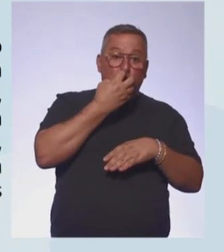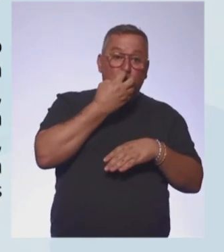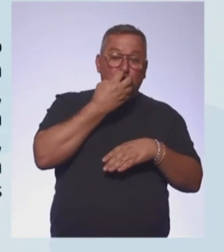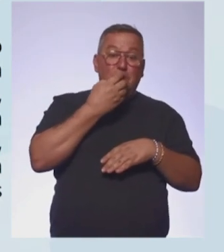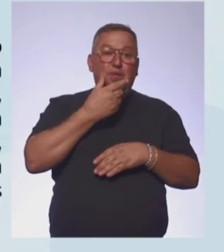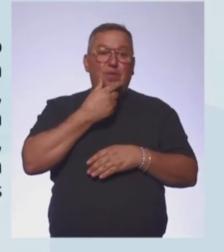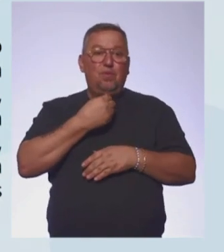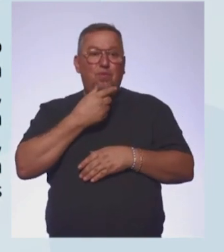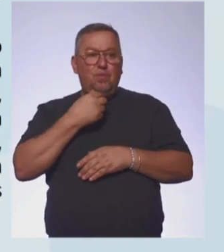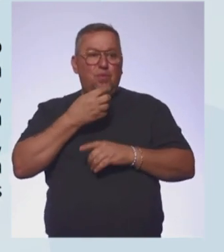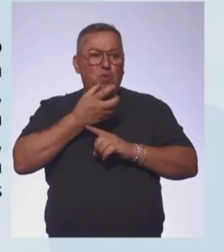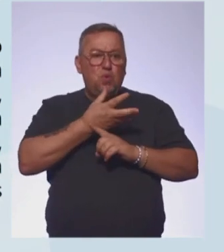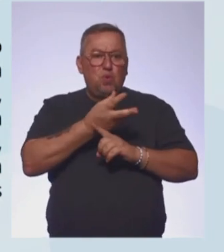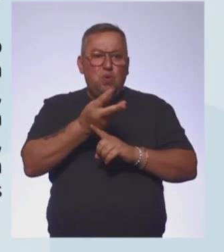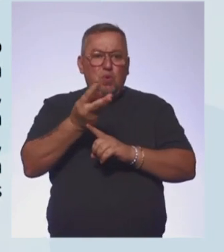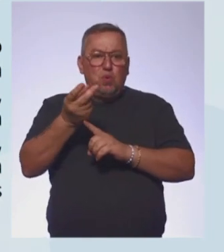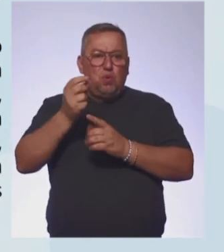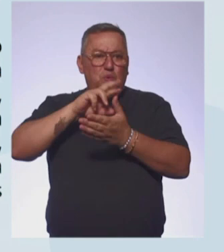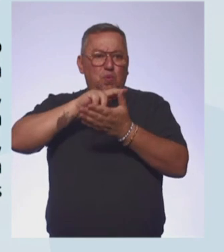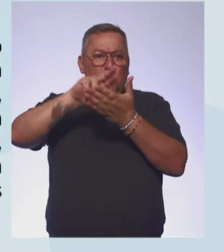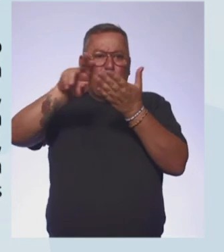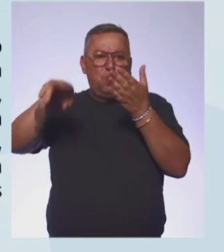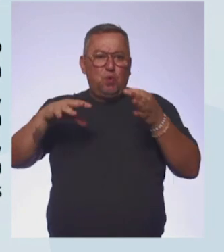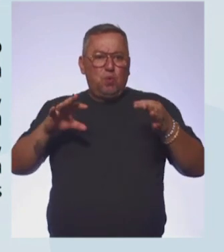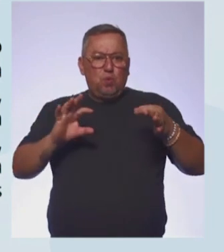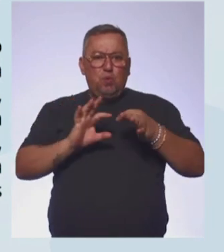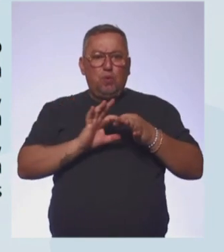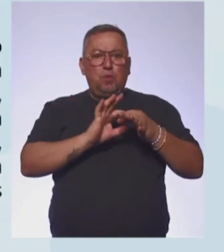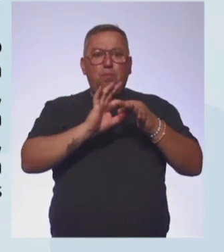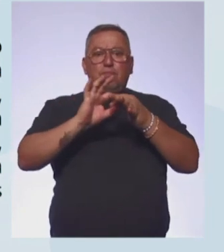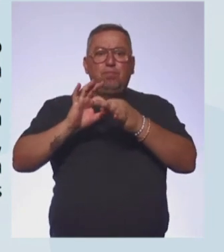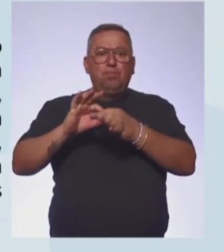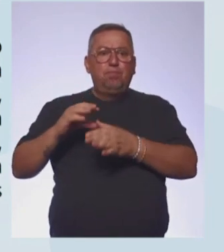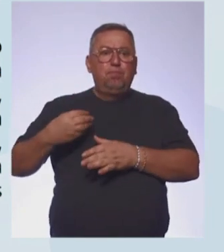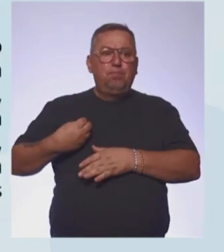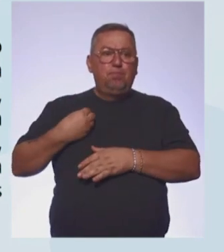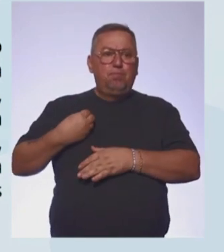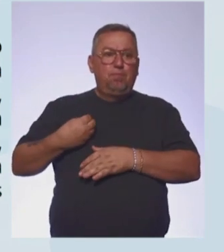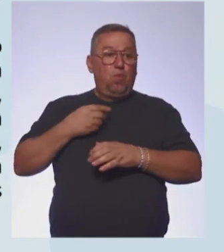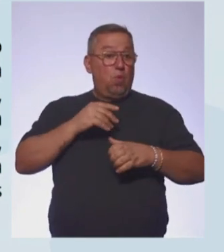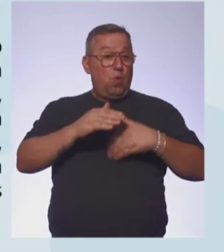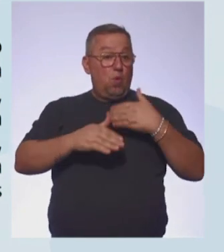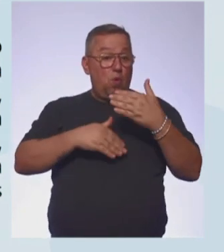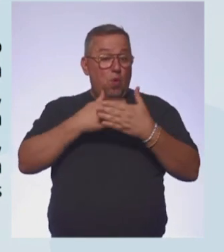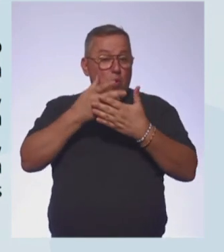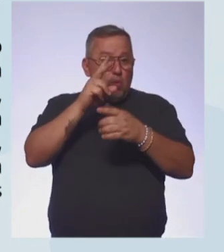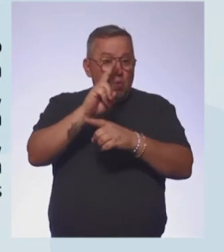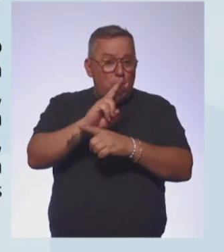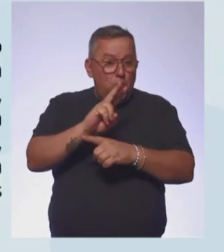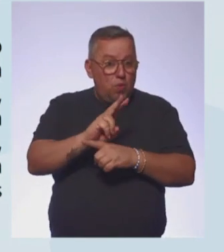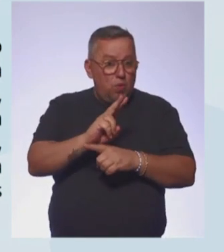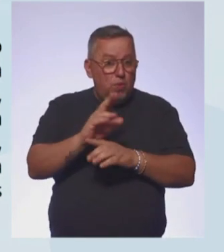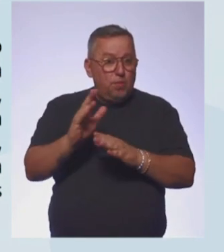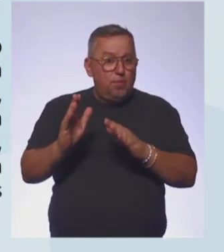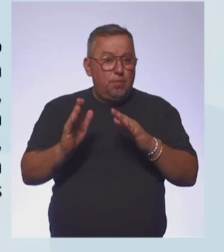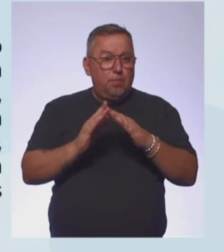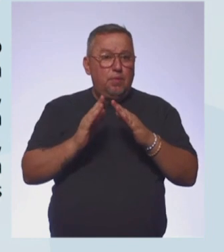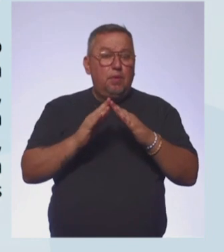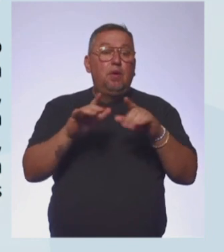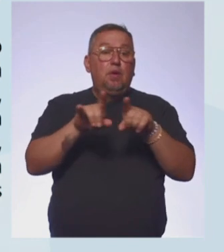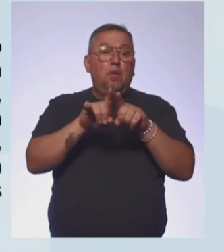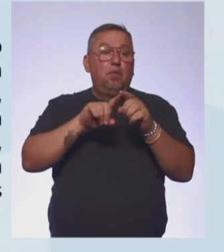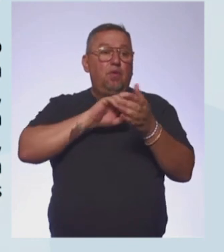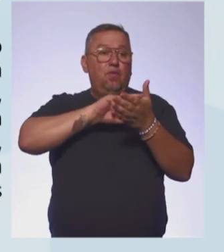a pluralidade de fenômenos interconectados dessa convivência, o processo de domesticação do animal e as